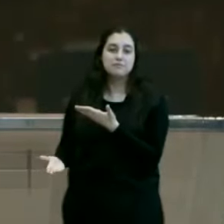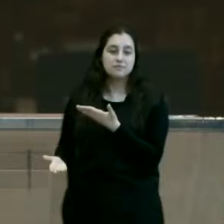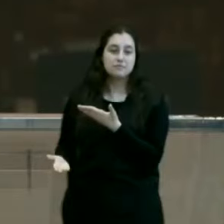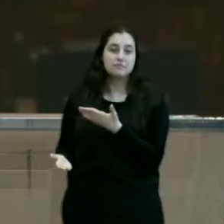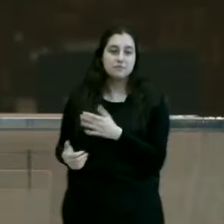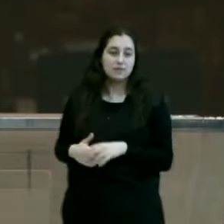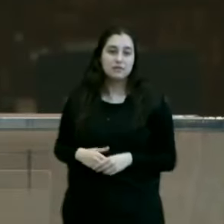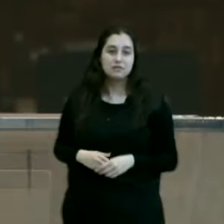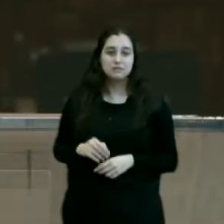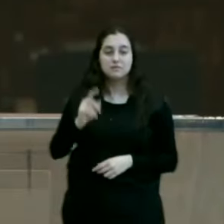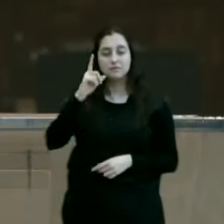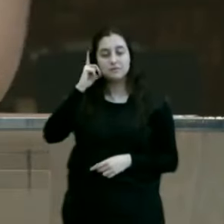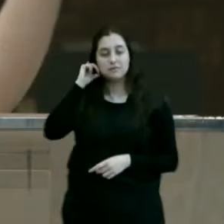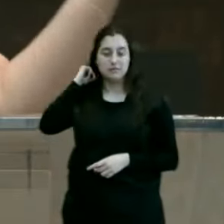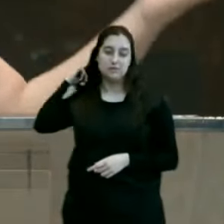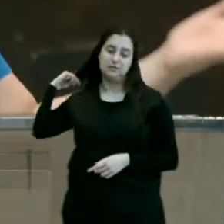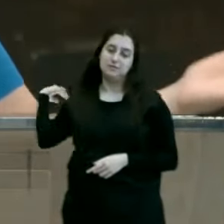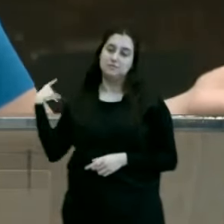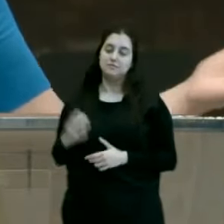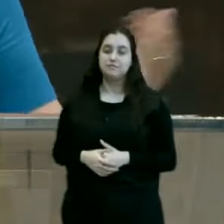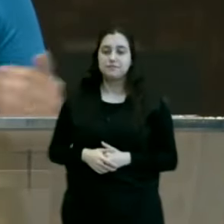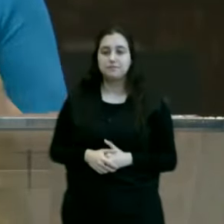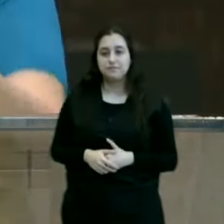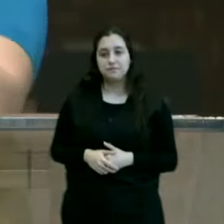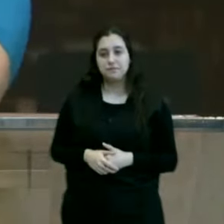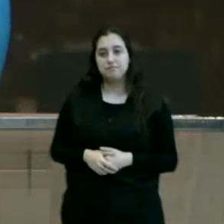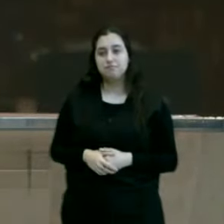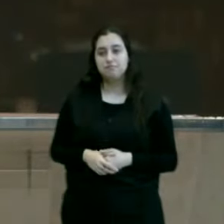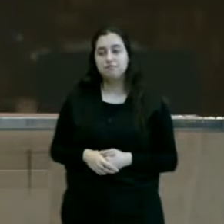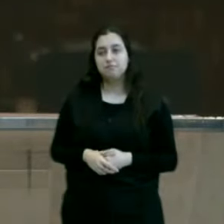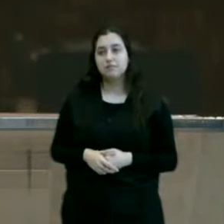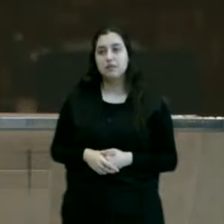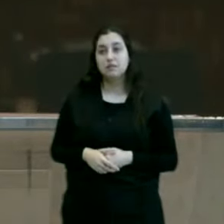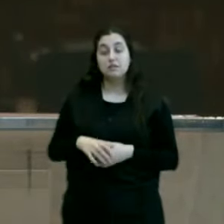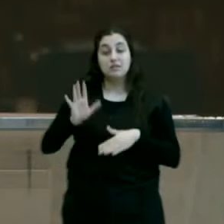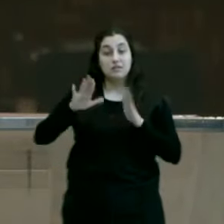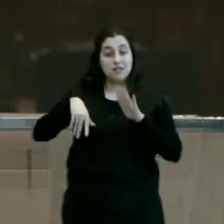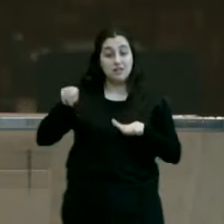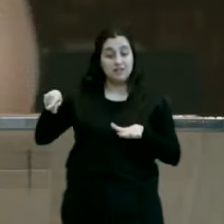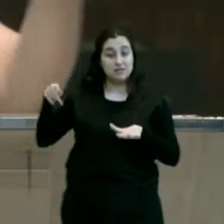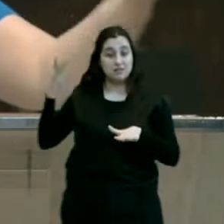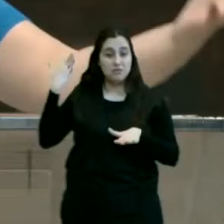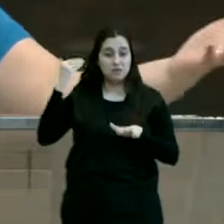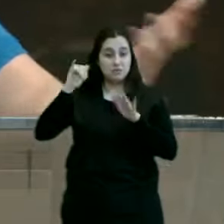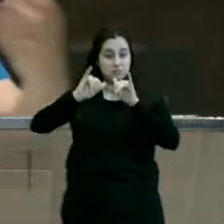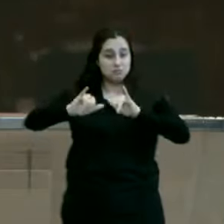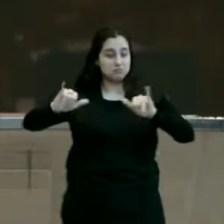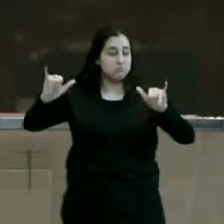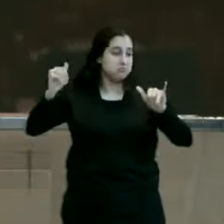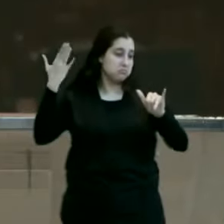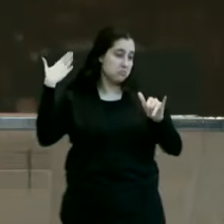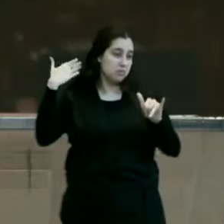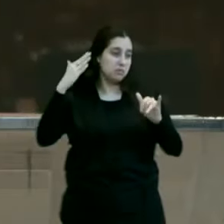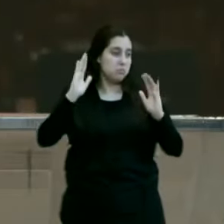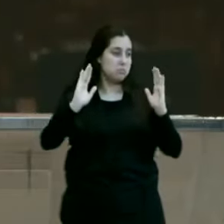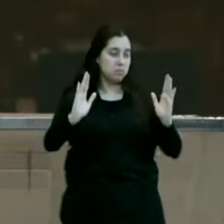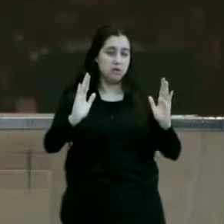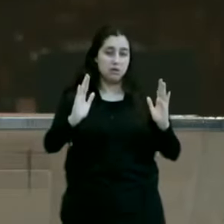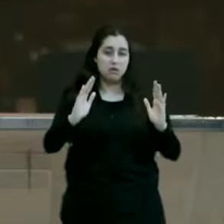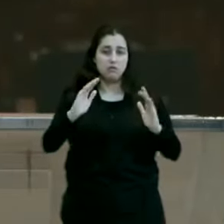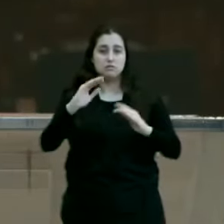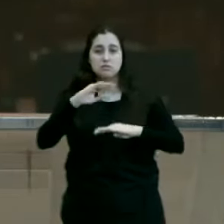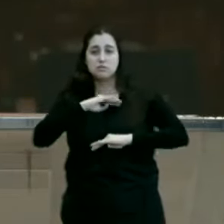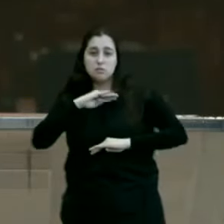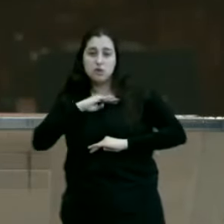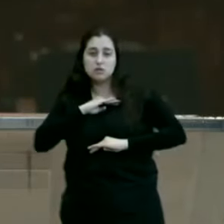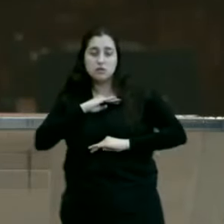Talvez com os anúncios da época, como acontece com a gente, talvez com as situações da época, com